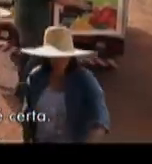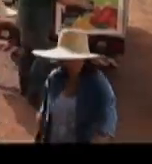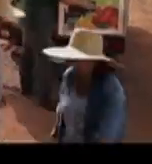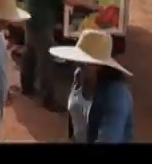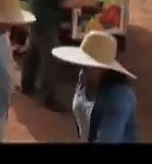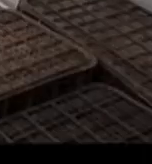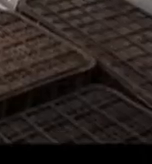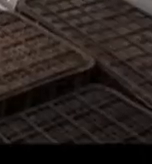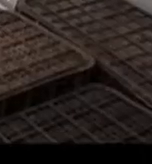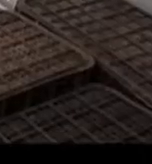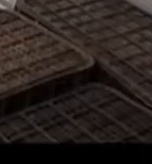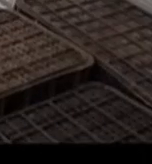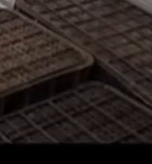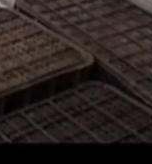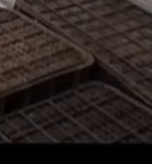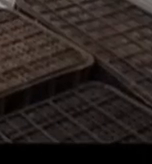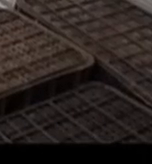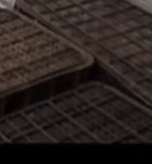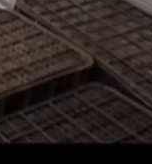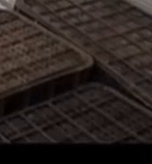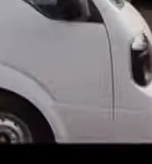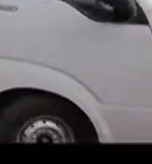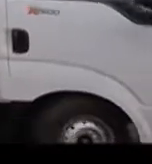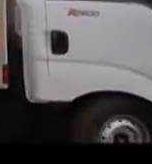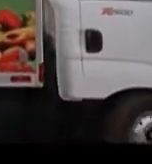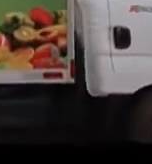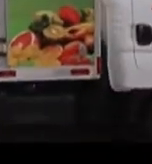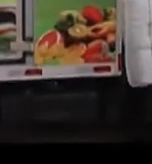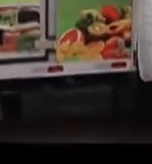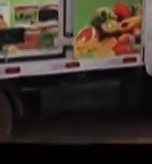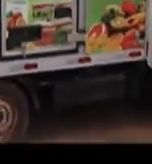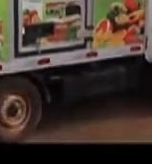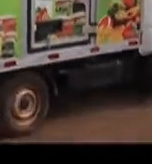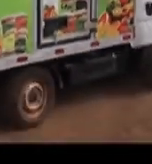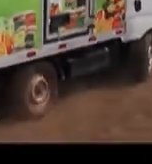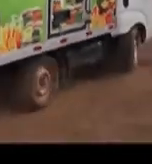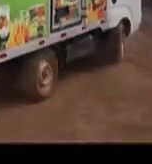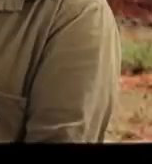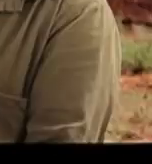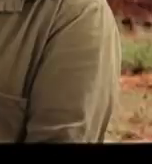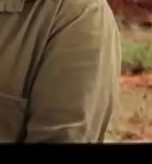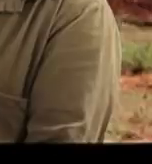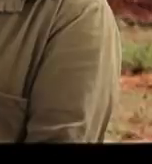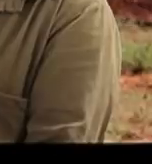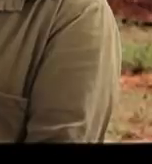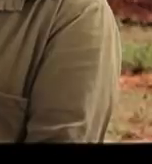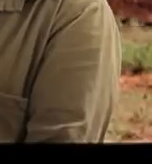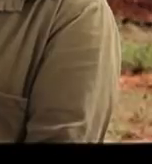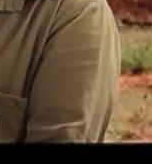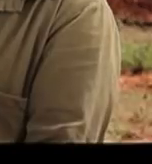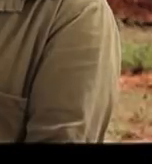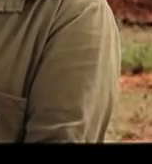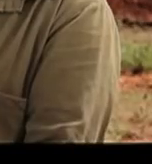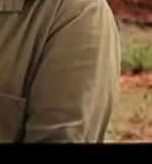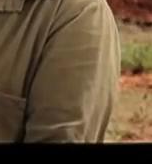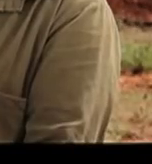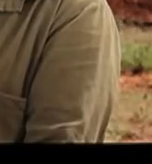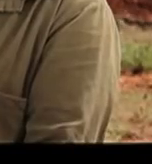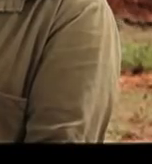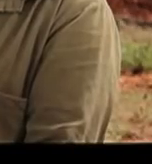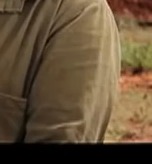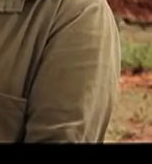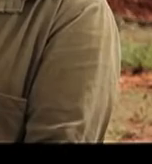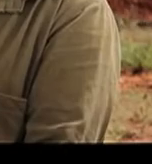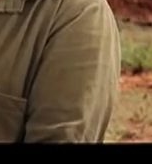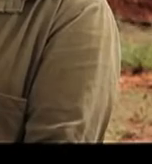venda certa. Eles vêm aqui na porta de casa e levam. Paga certinho, todo mês o dinheiro vem. Então, para